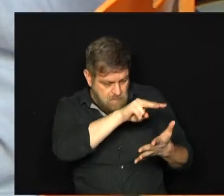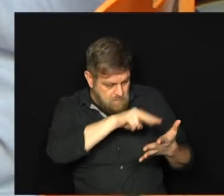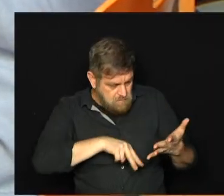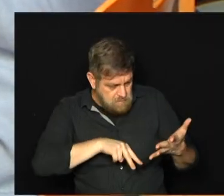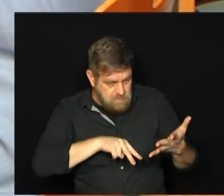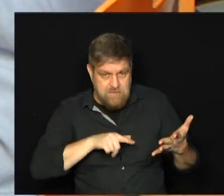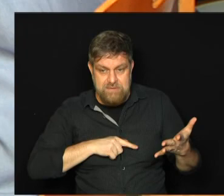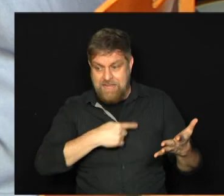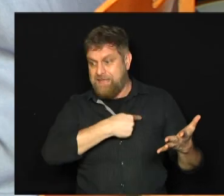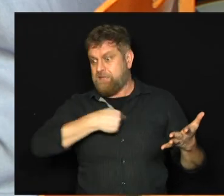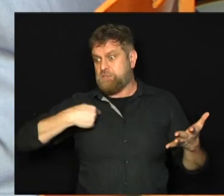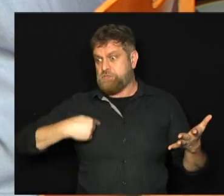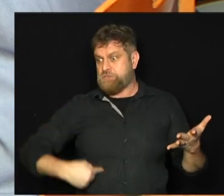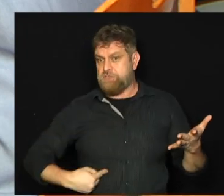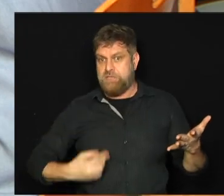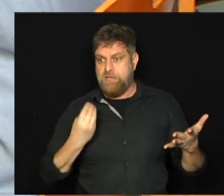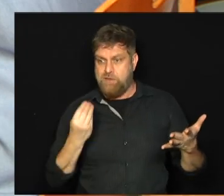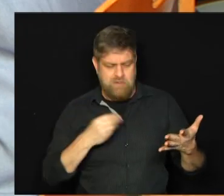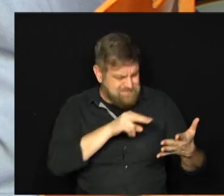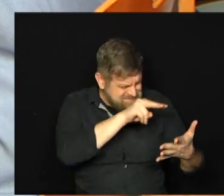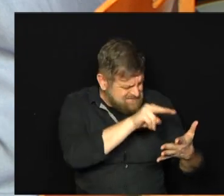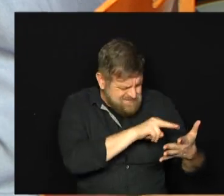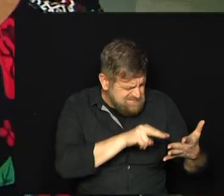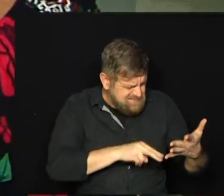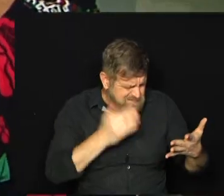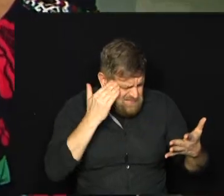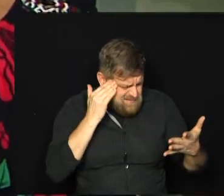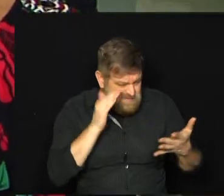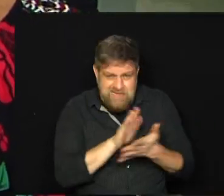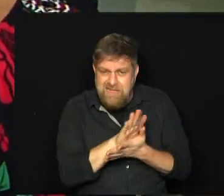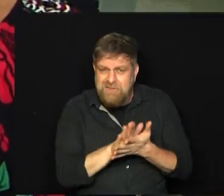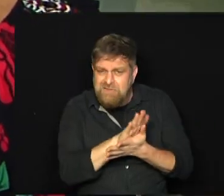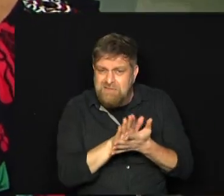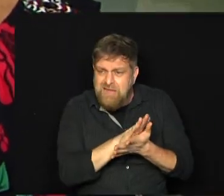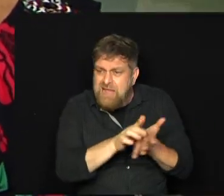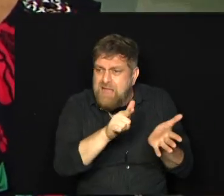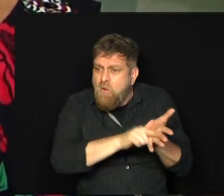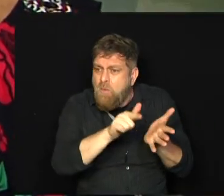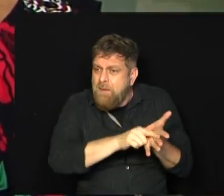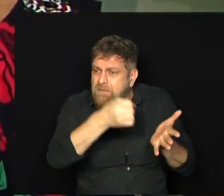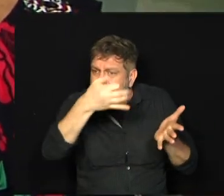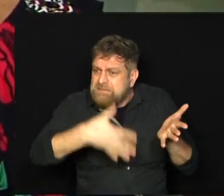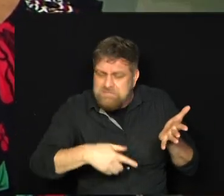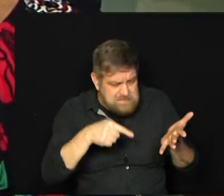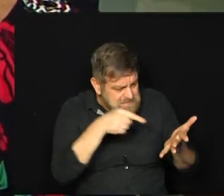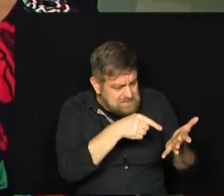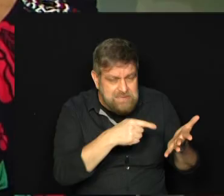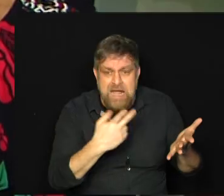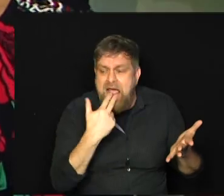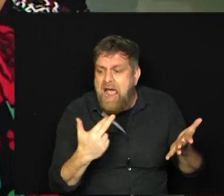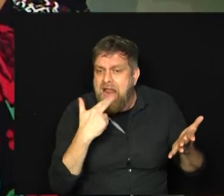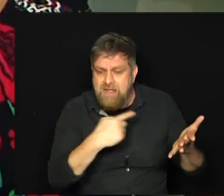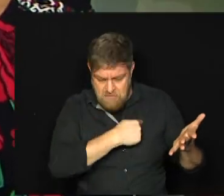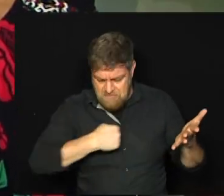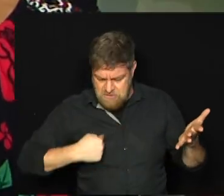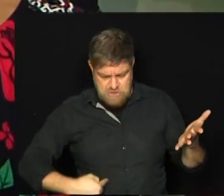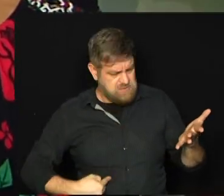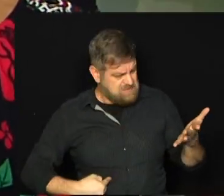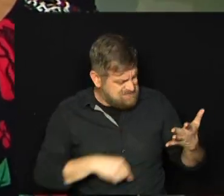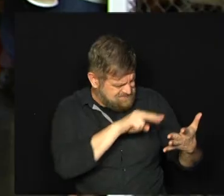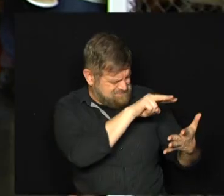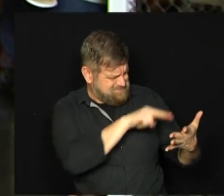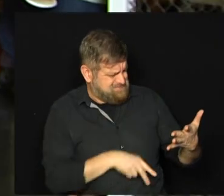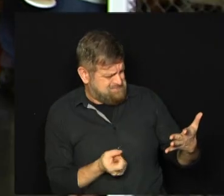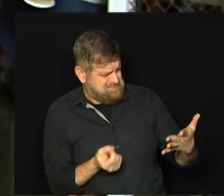chinês. Hoje no Brasil vem a bula escrita em chinês. E aí você fala como? E mesmo quando